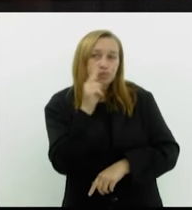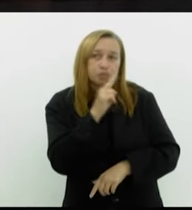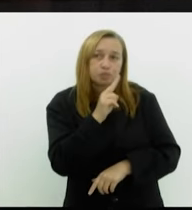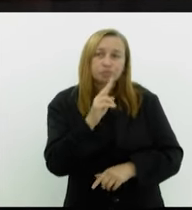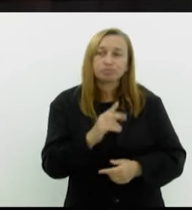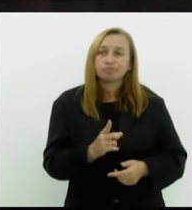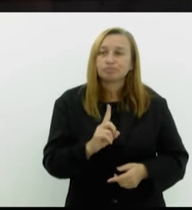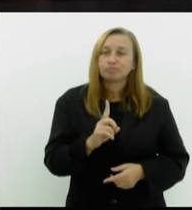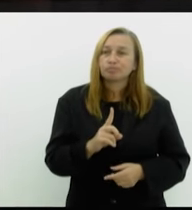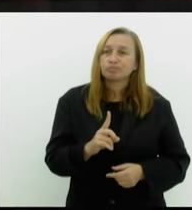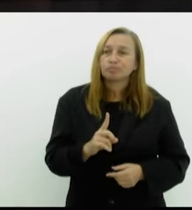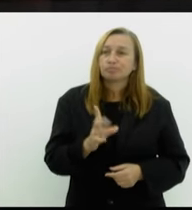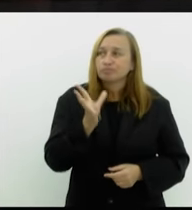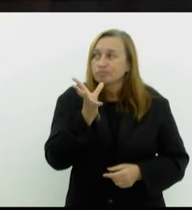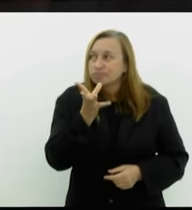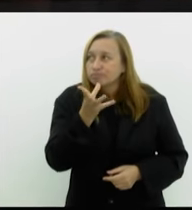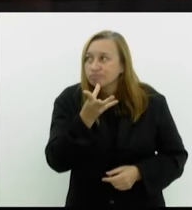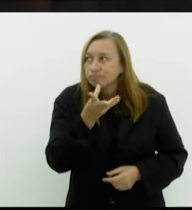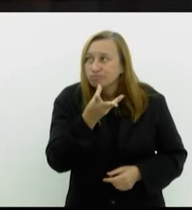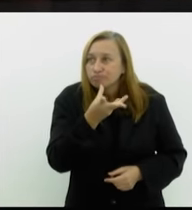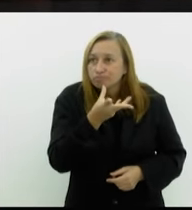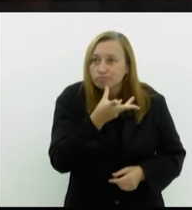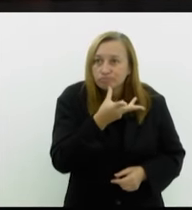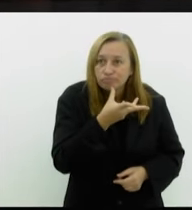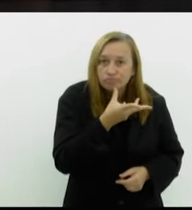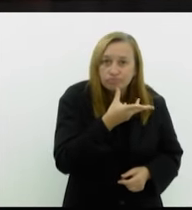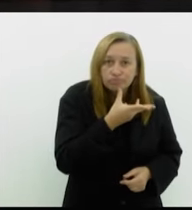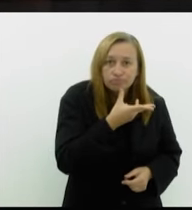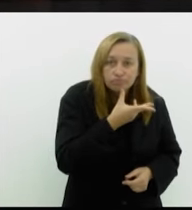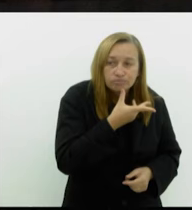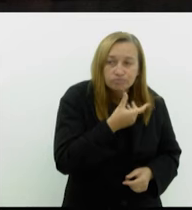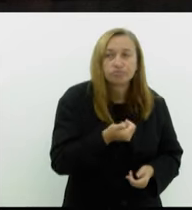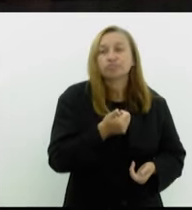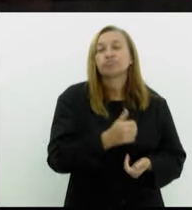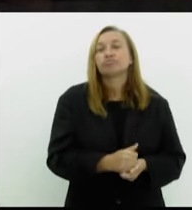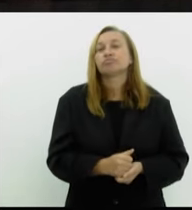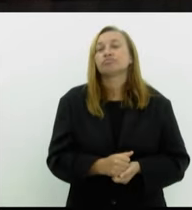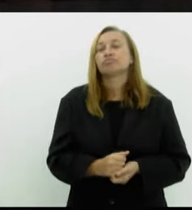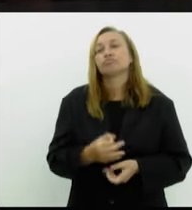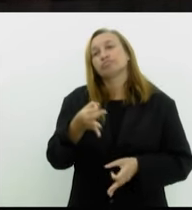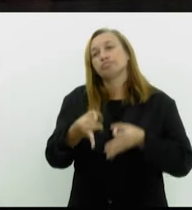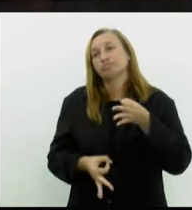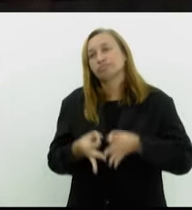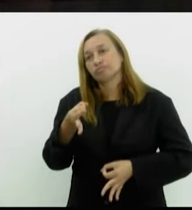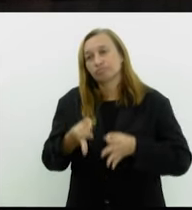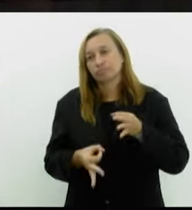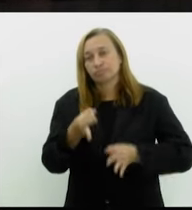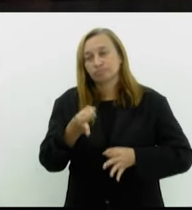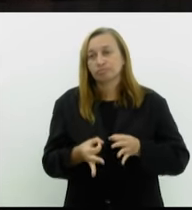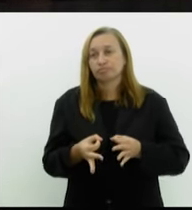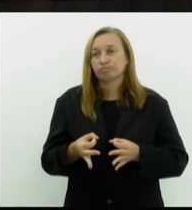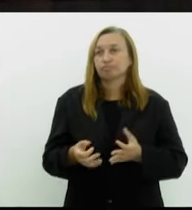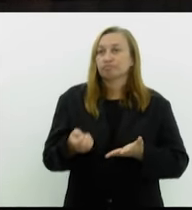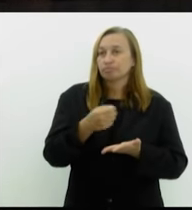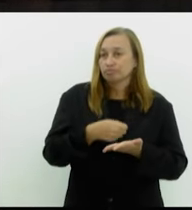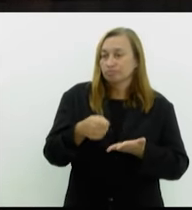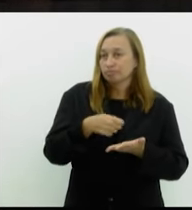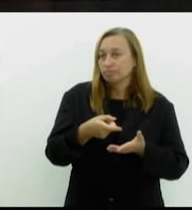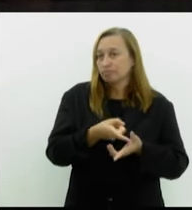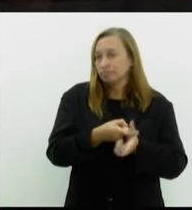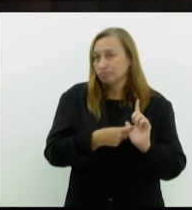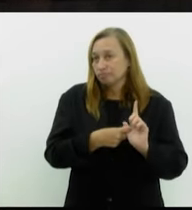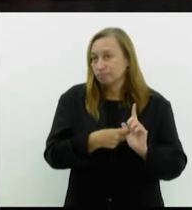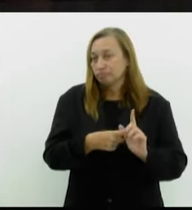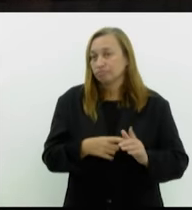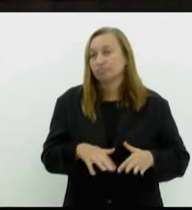fica mais de uma década demandando na Justiça e escrevendo em dívida ativa.